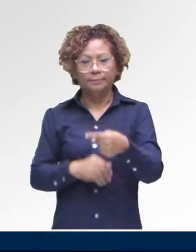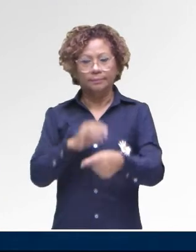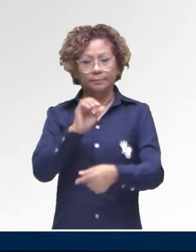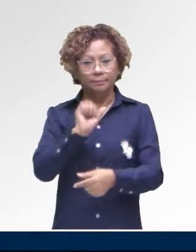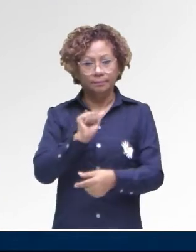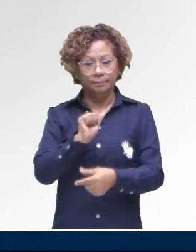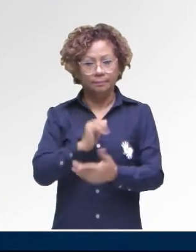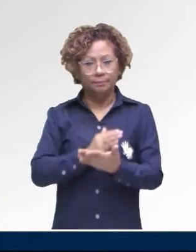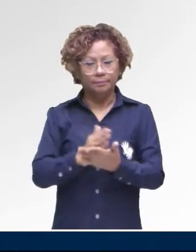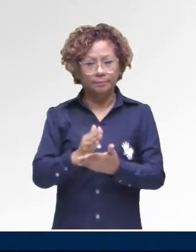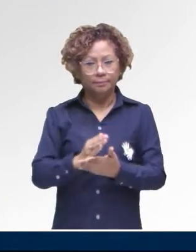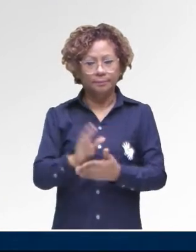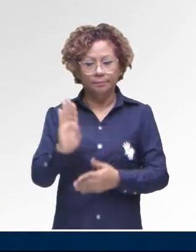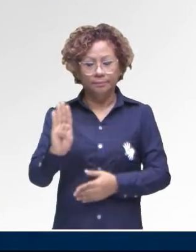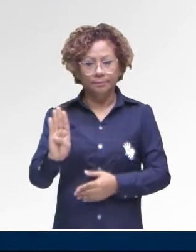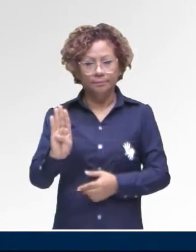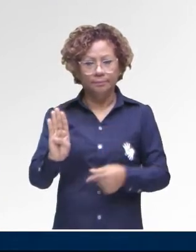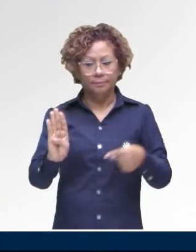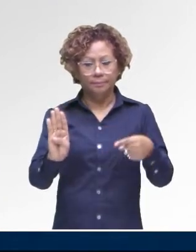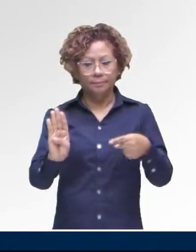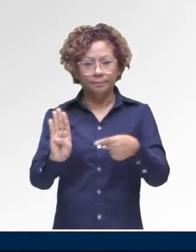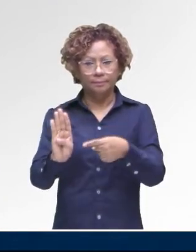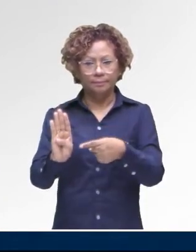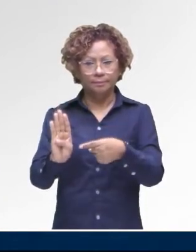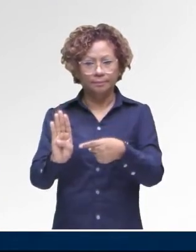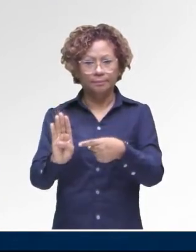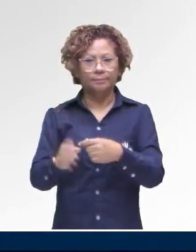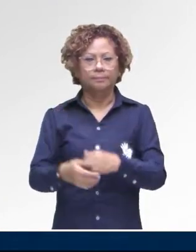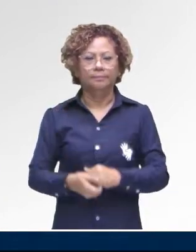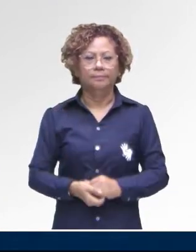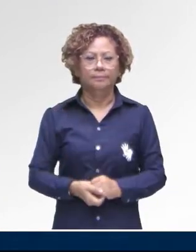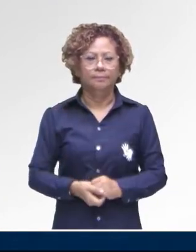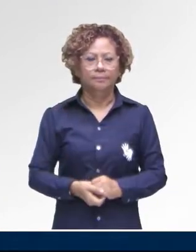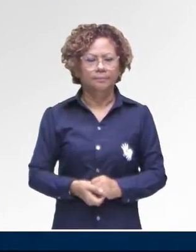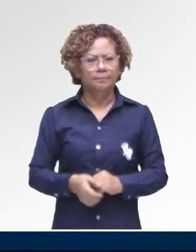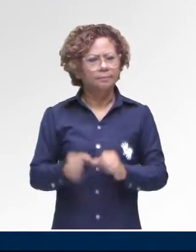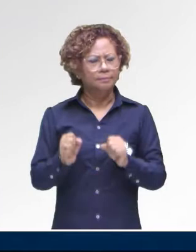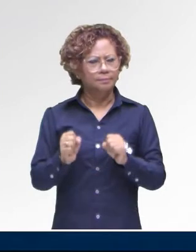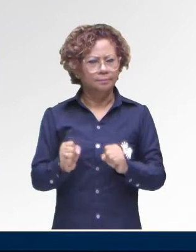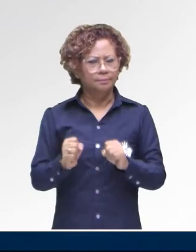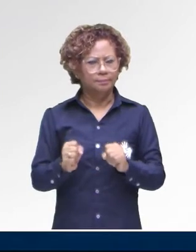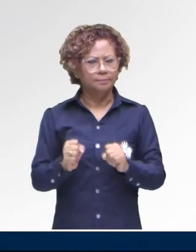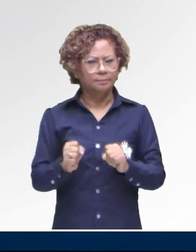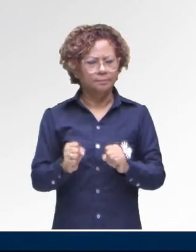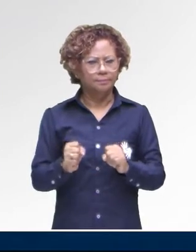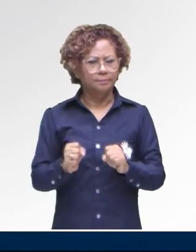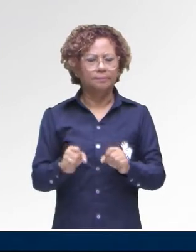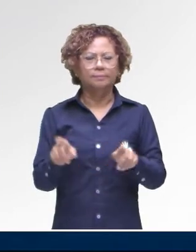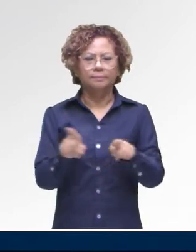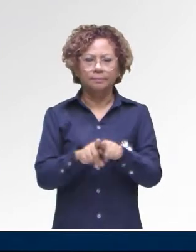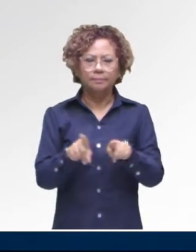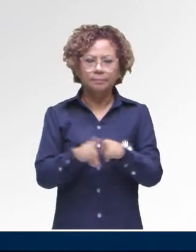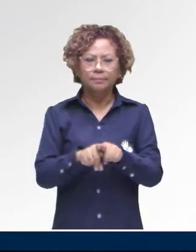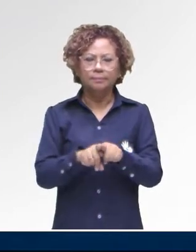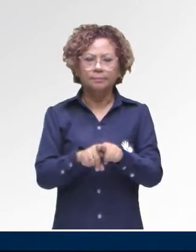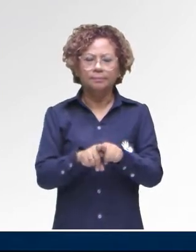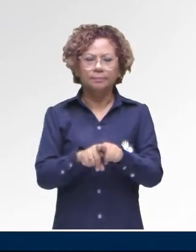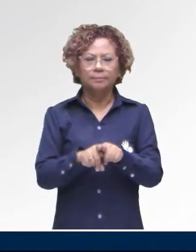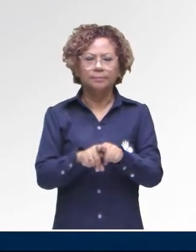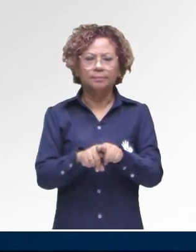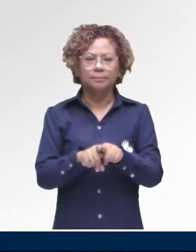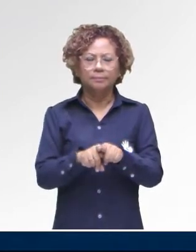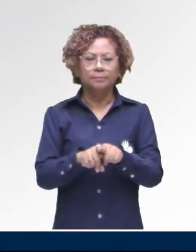é a direção para onde a semirreta segue, tá? Poderíamos colocarmos